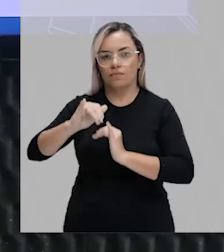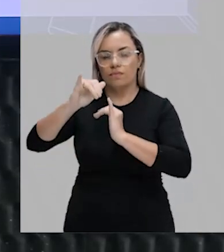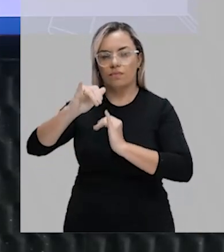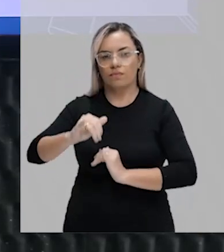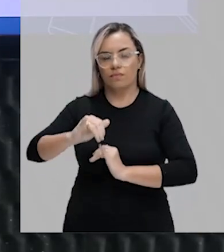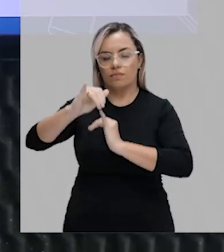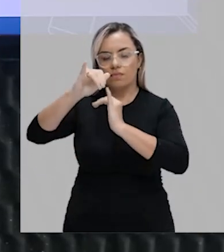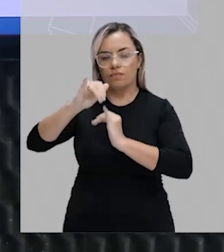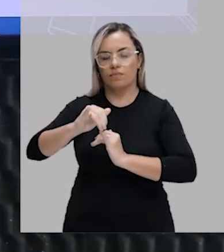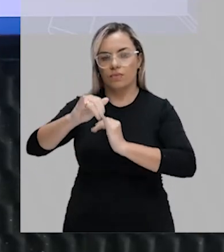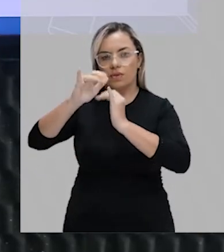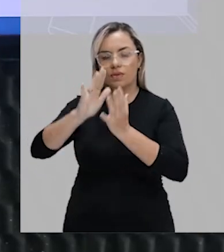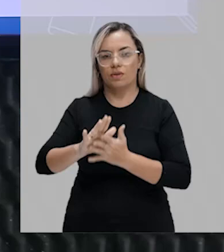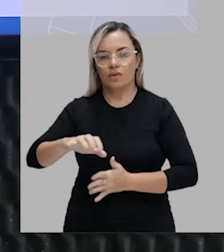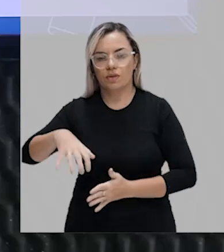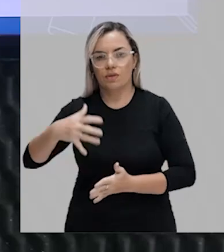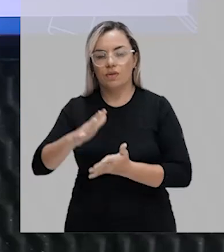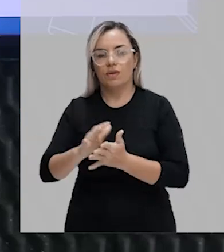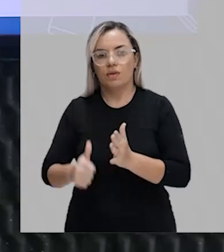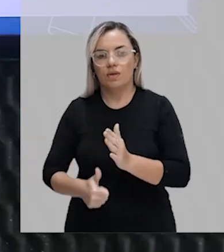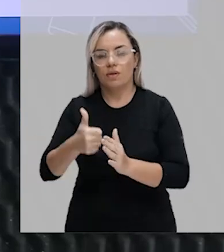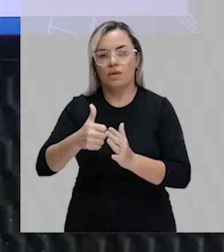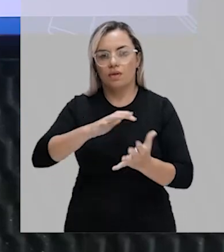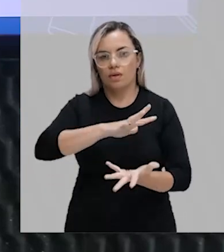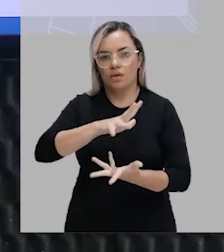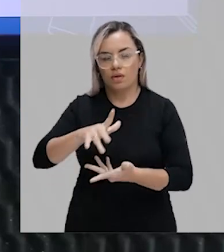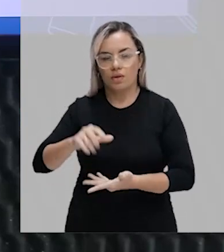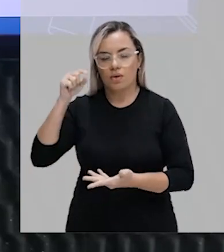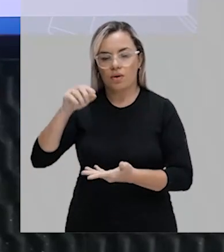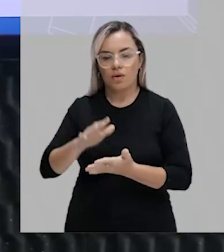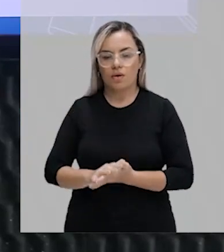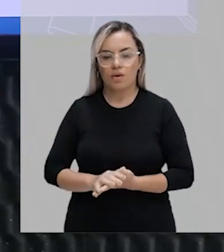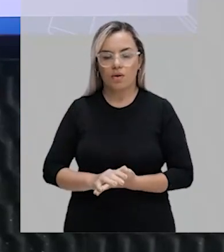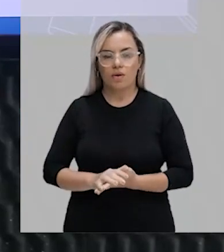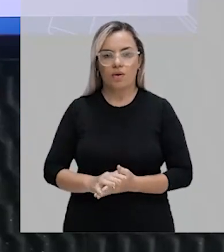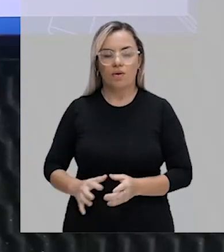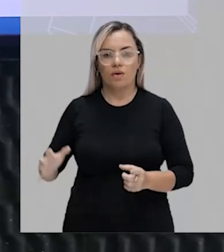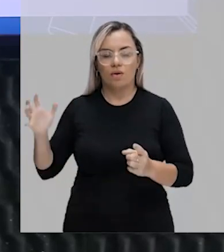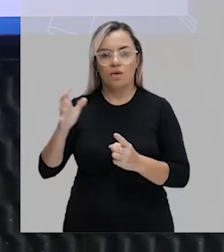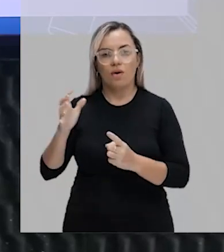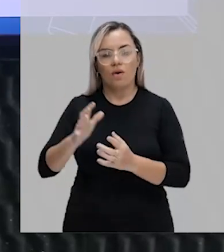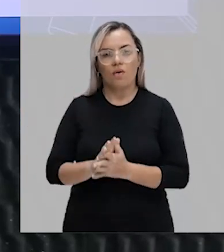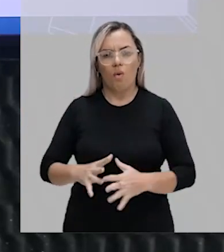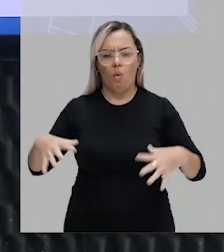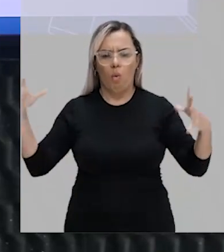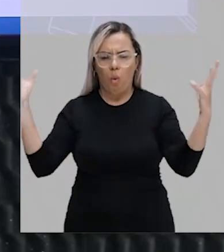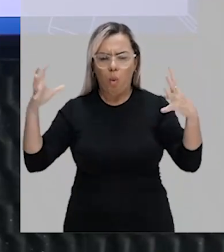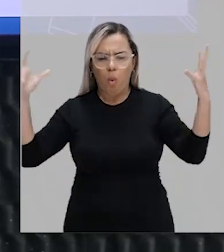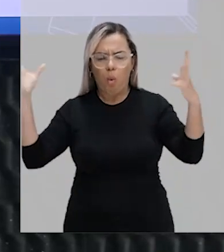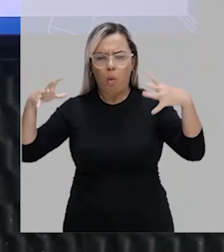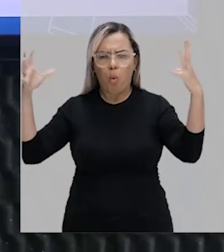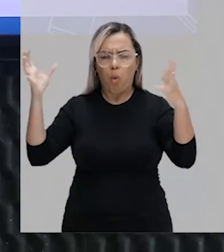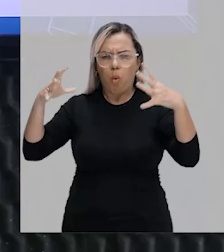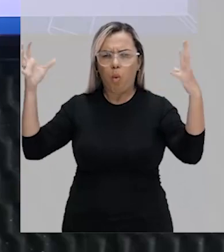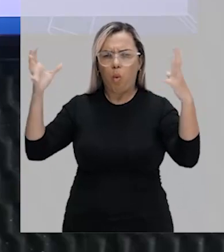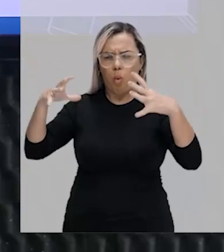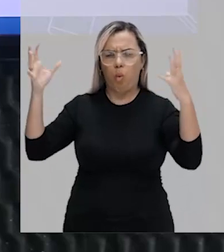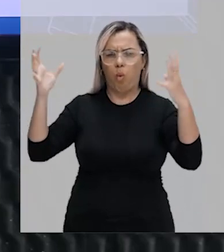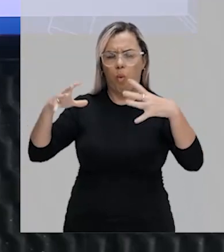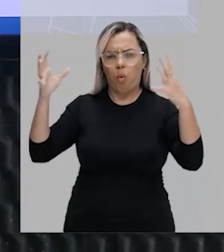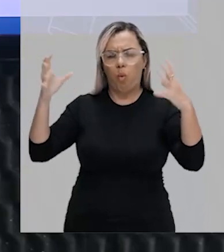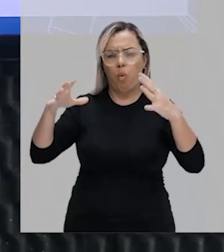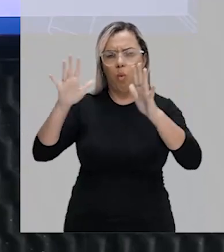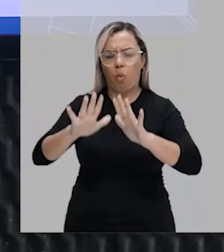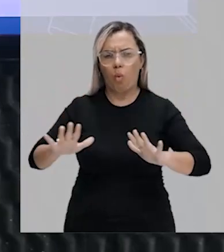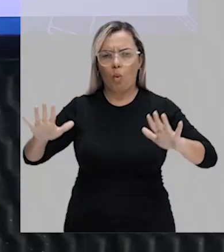ocorria na Terra primitiva por conta das tempestades. Era muito turbulento, né? Era um